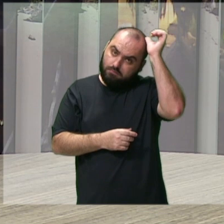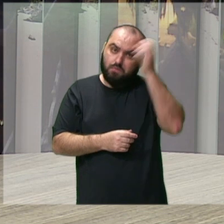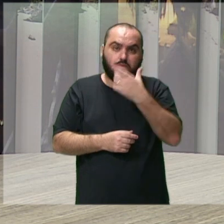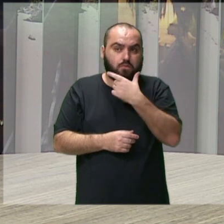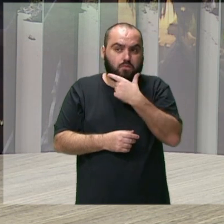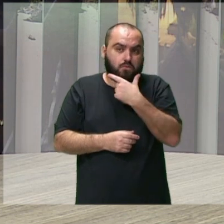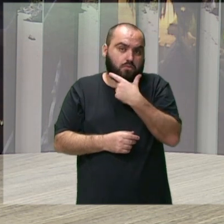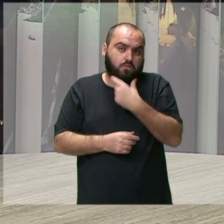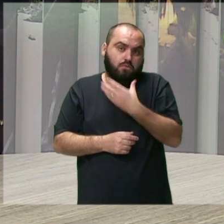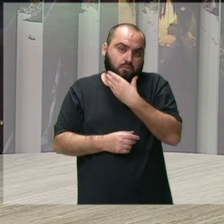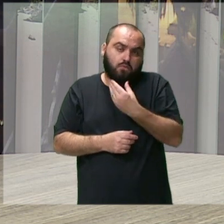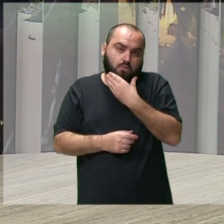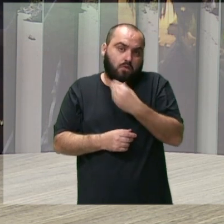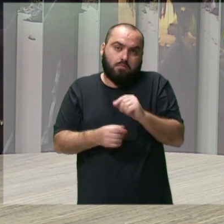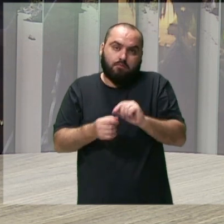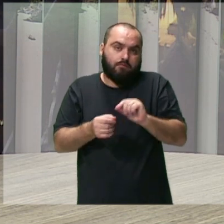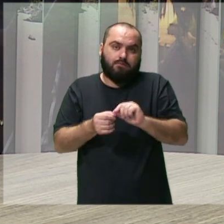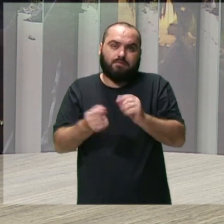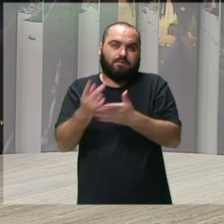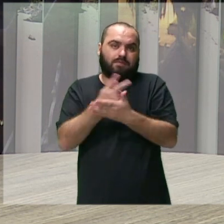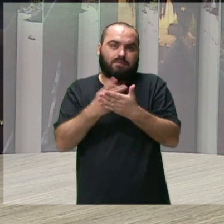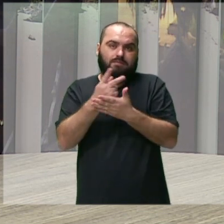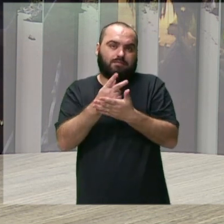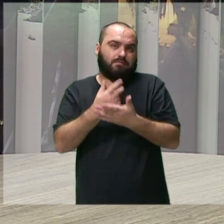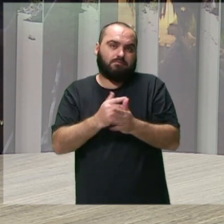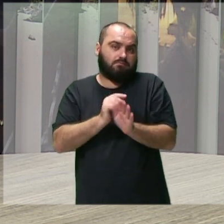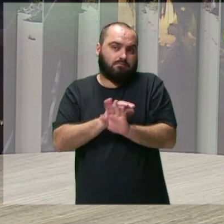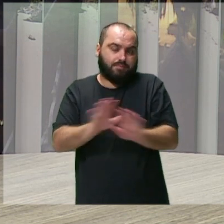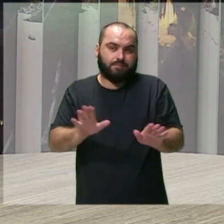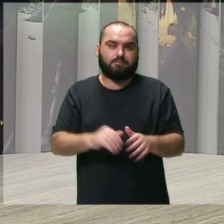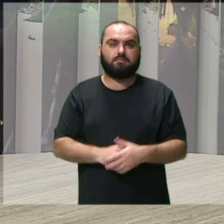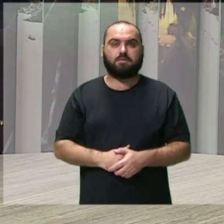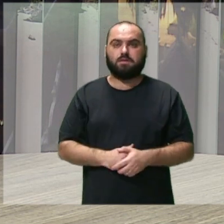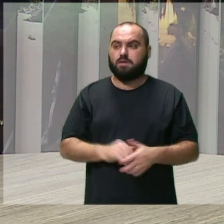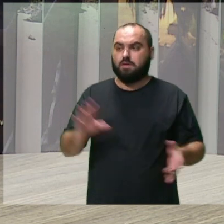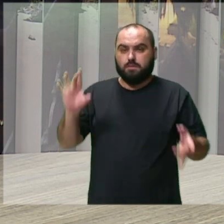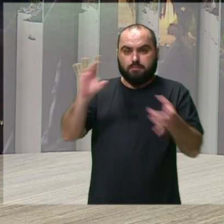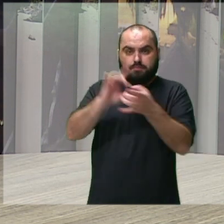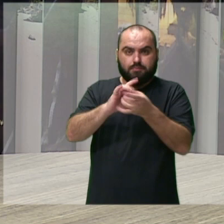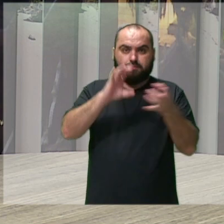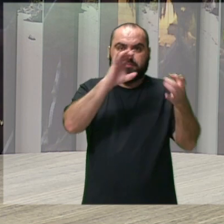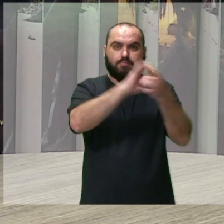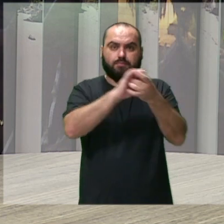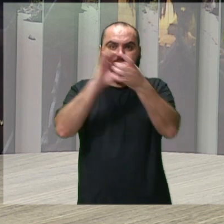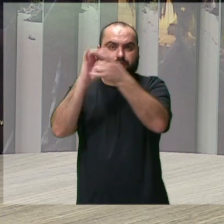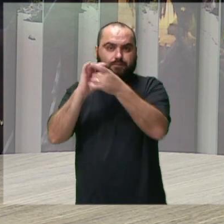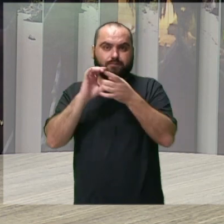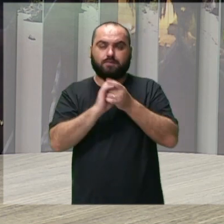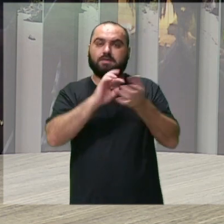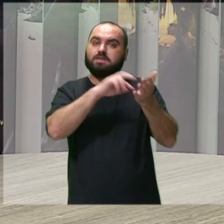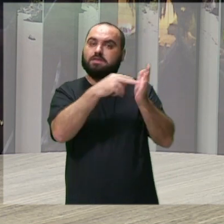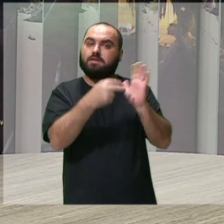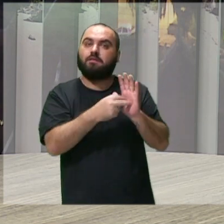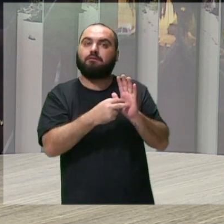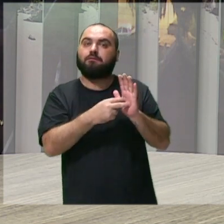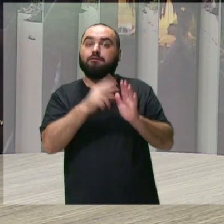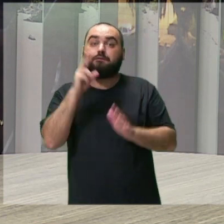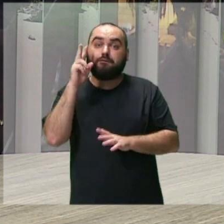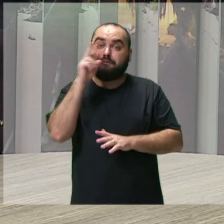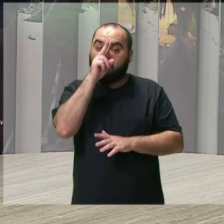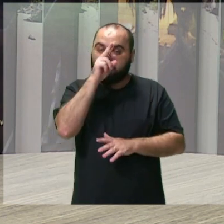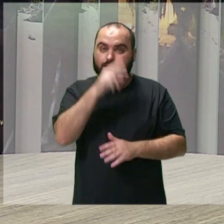forma, né? E a partir do momento que você coloca eles juntos, eles unidos, eles fazem a força. E eles